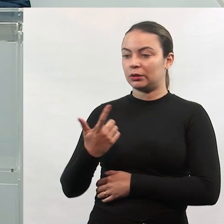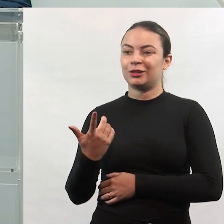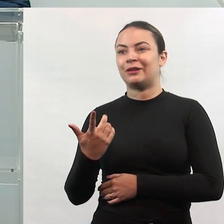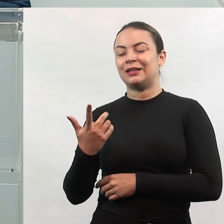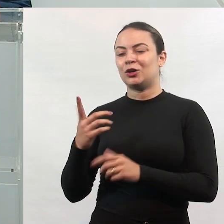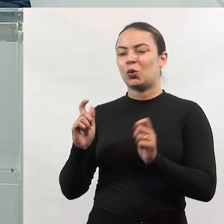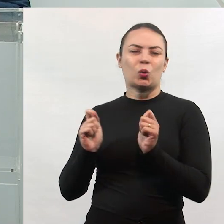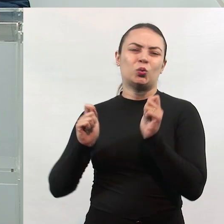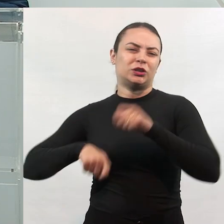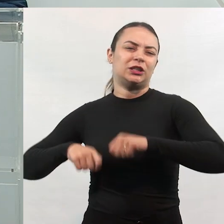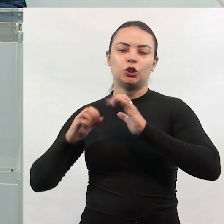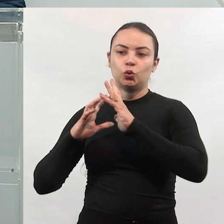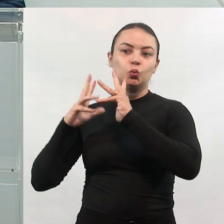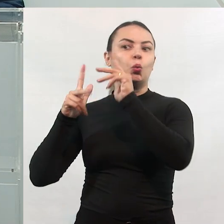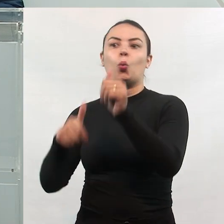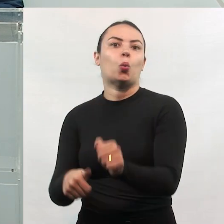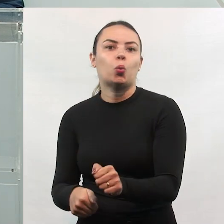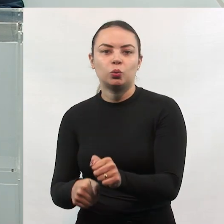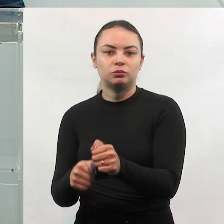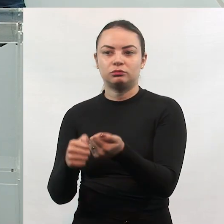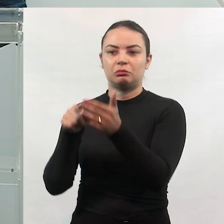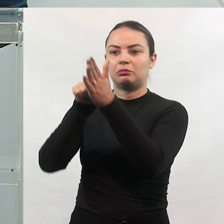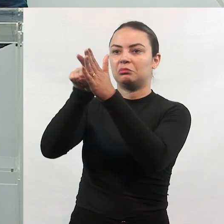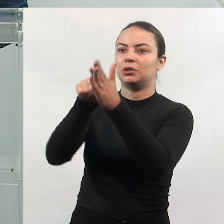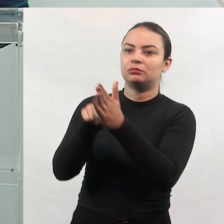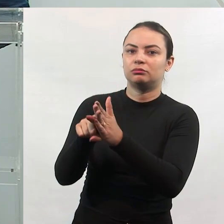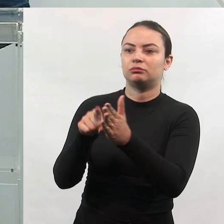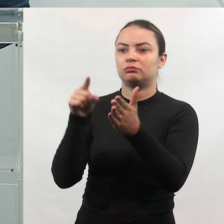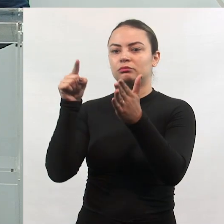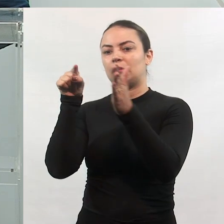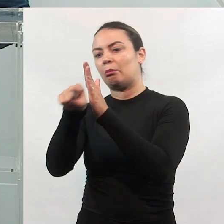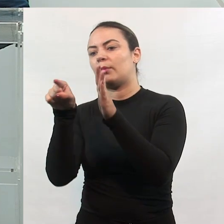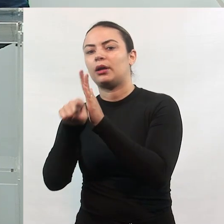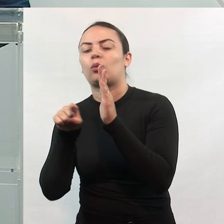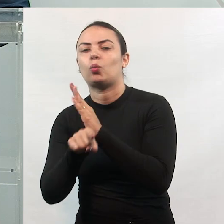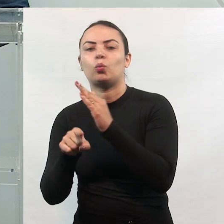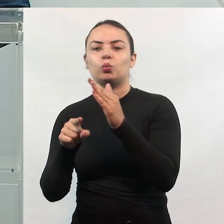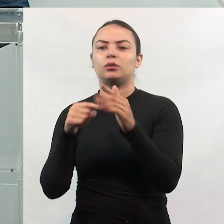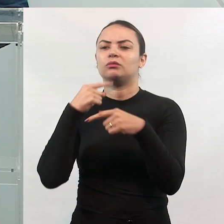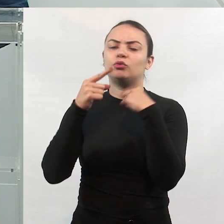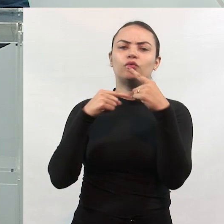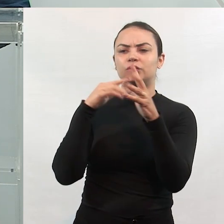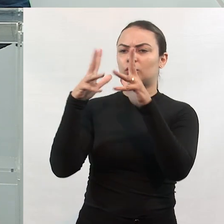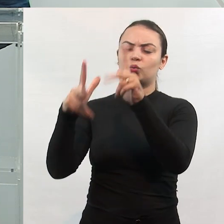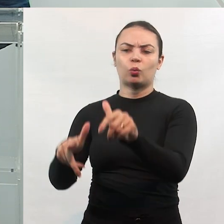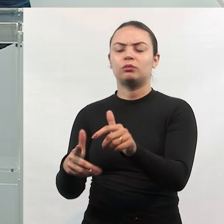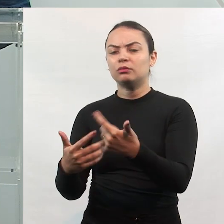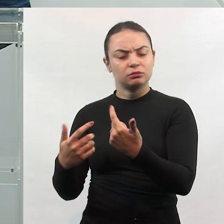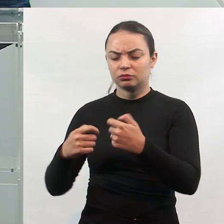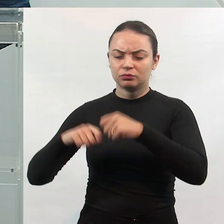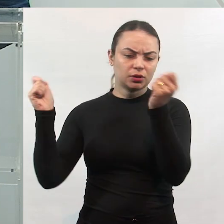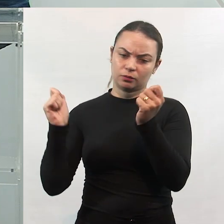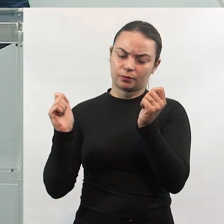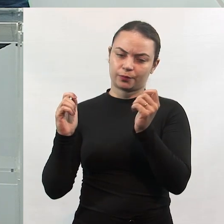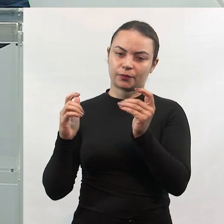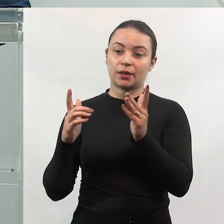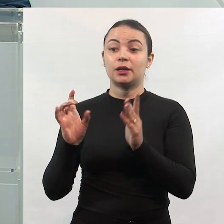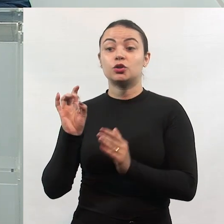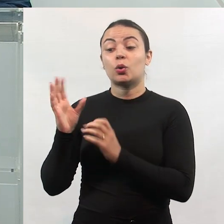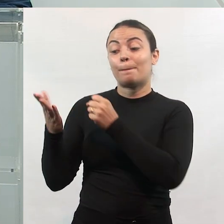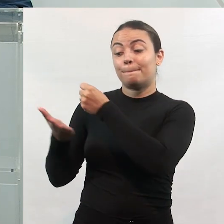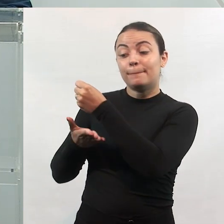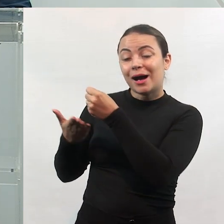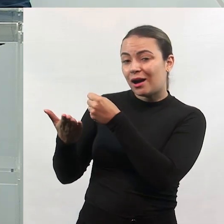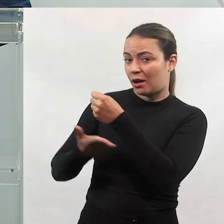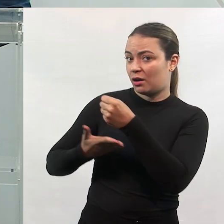busca, pelas respostas às perguntas iniciais da sua pesquisa. Mas o projeto ele serve tanto para dar